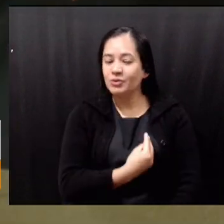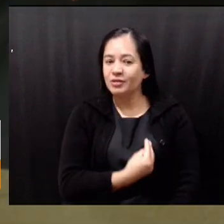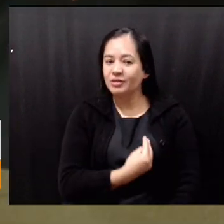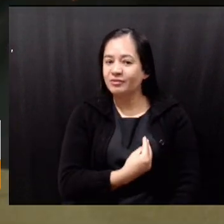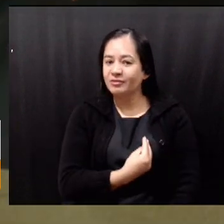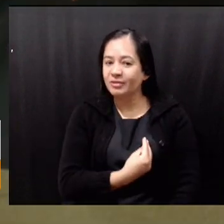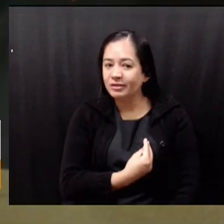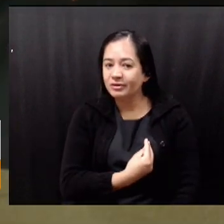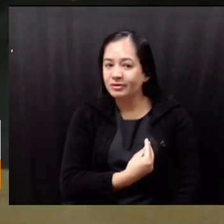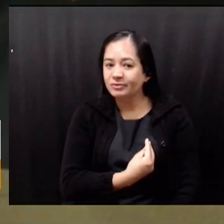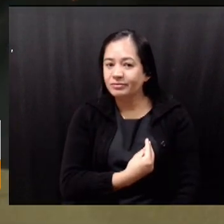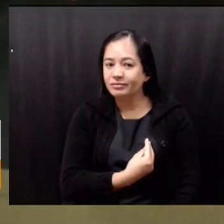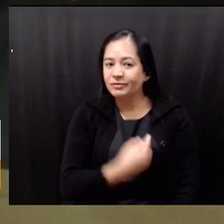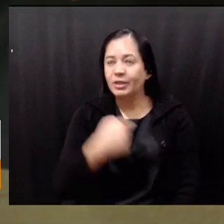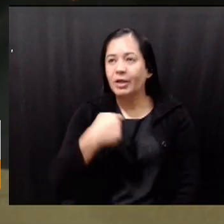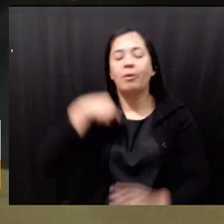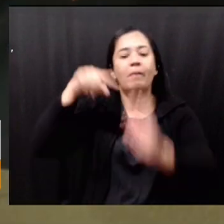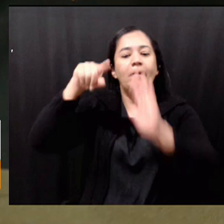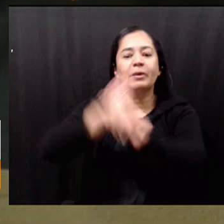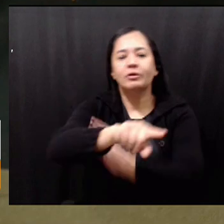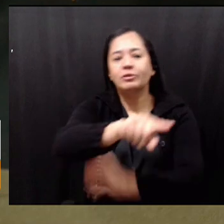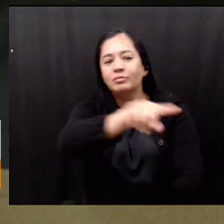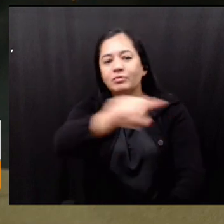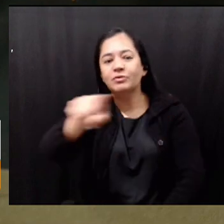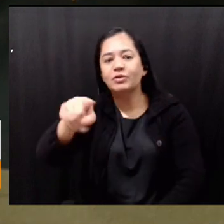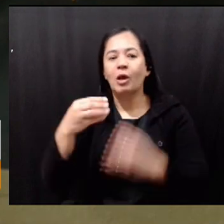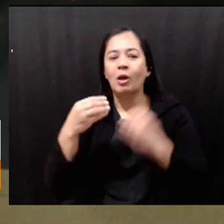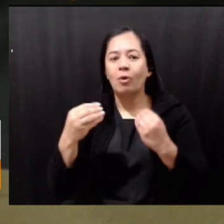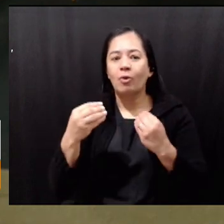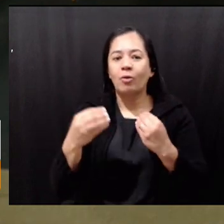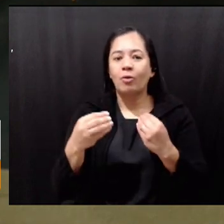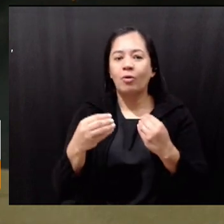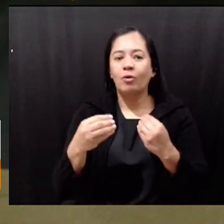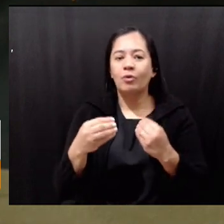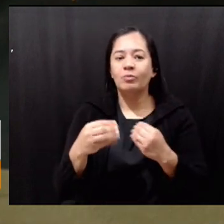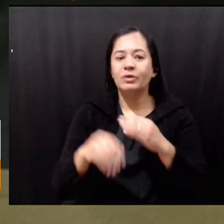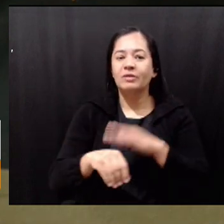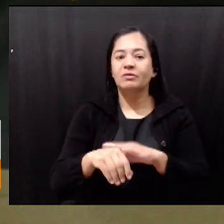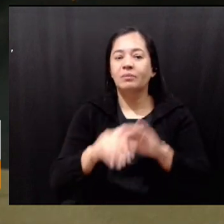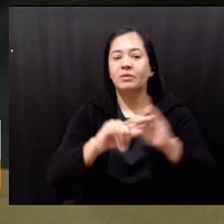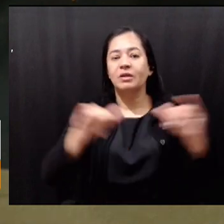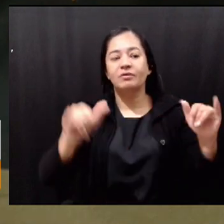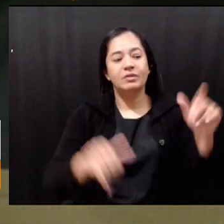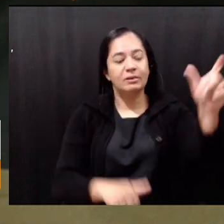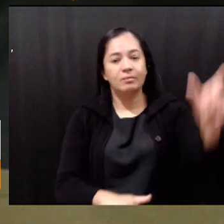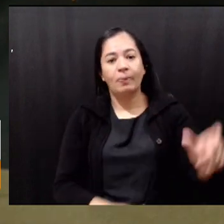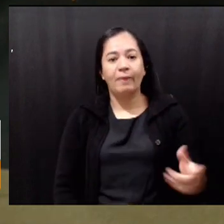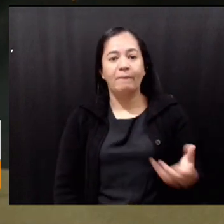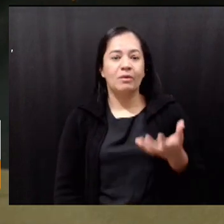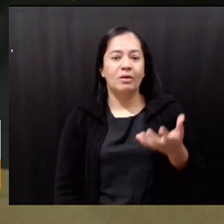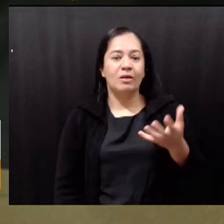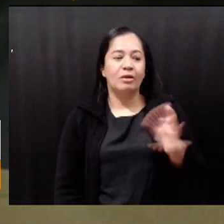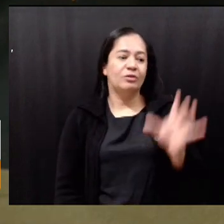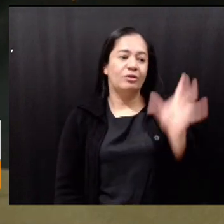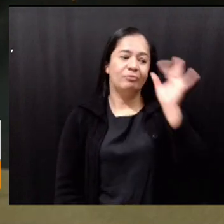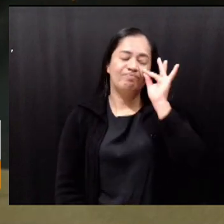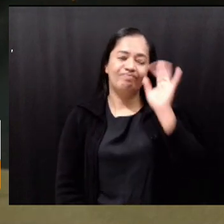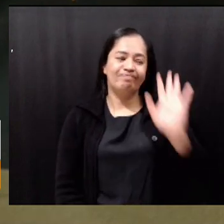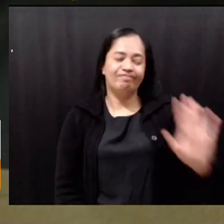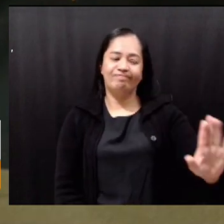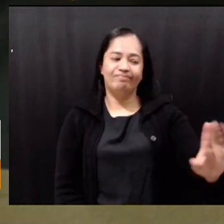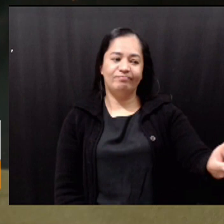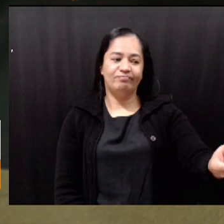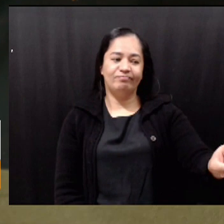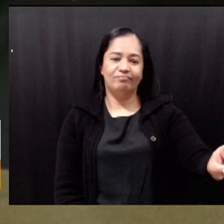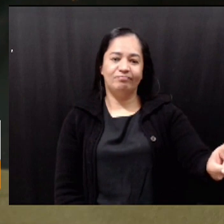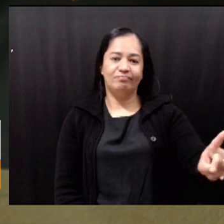eu pergunto para você, como é que a gente faz para dizer para alguém que a gente não quer mais a presença dessa pessoa Hum. na nossa